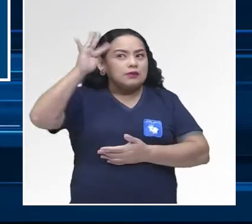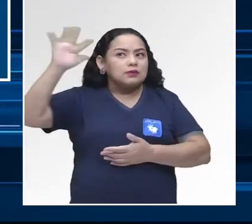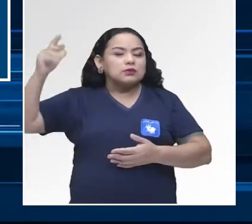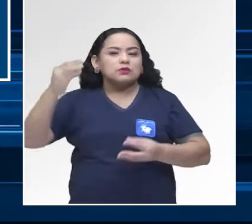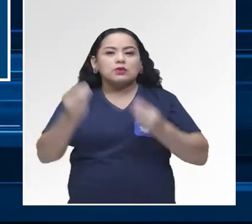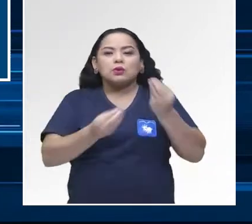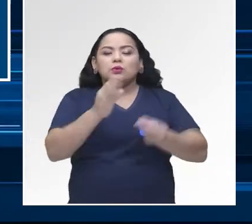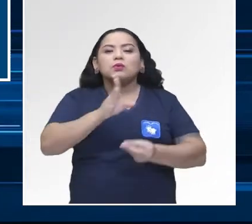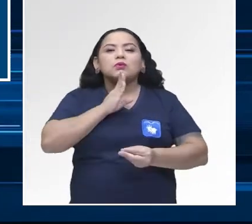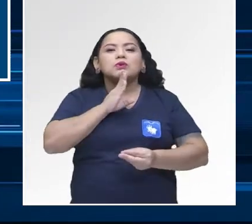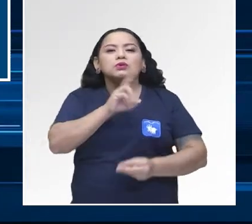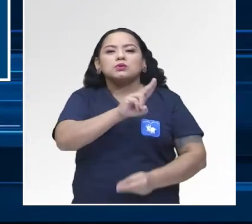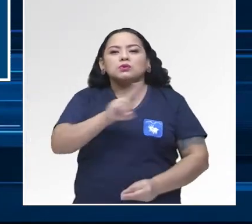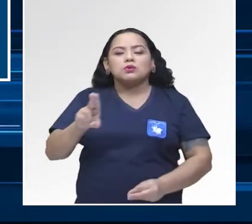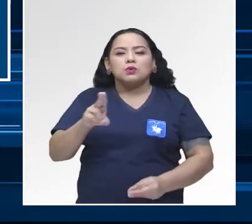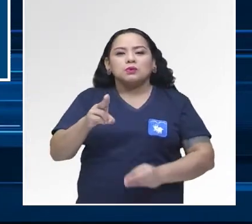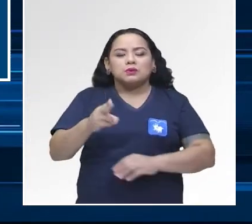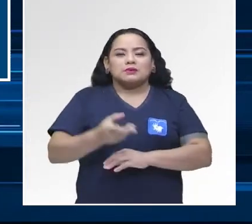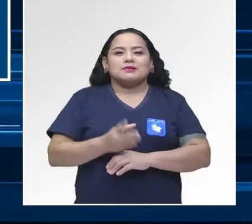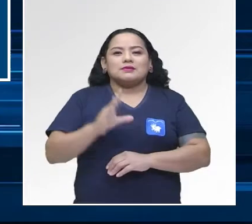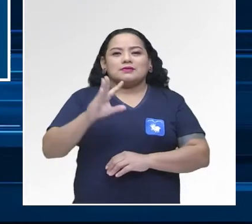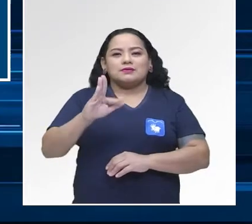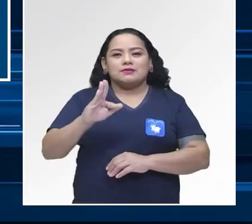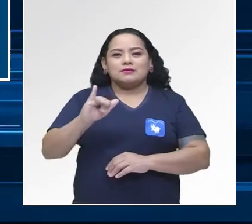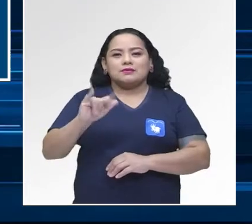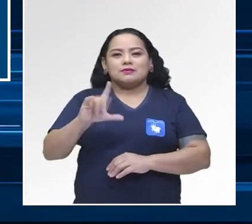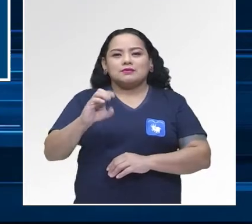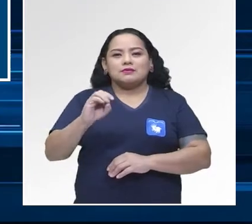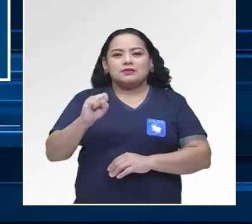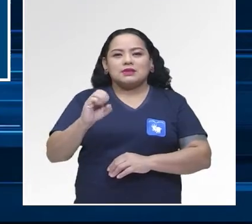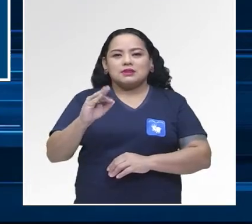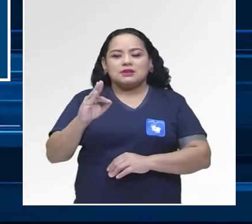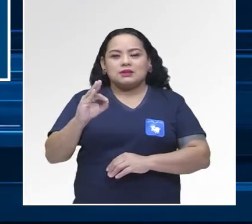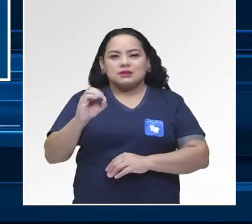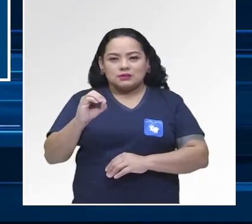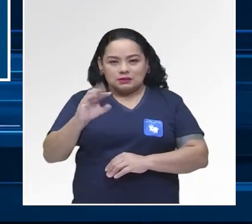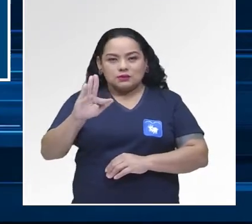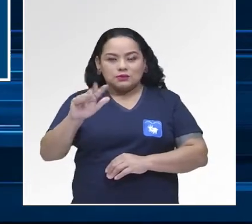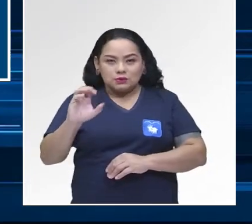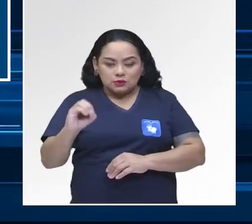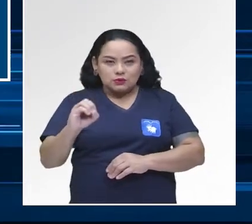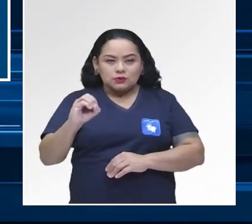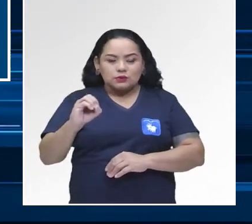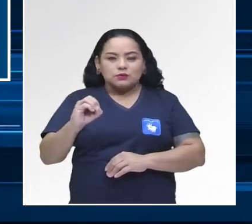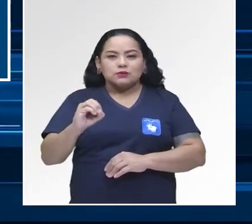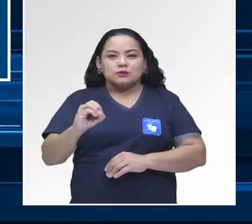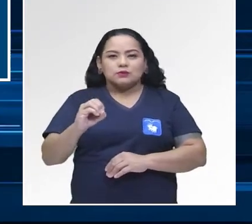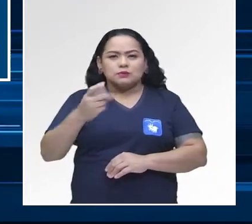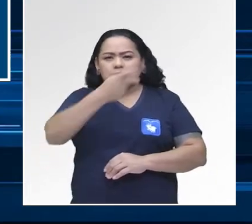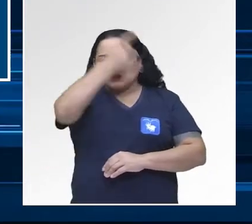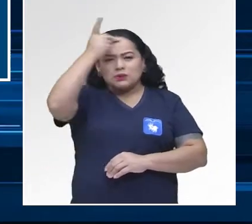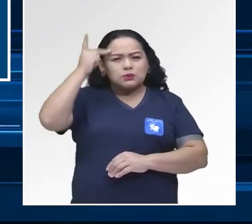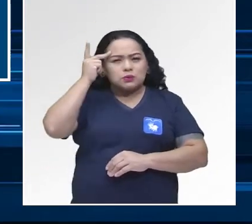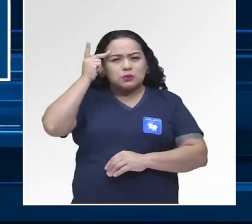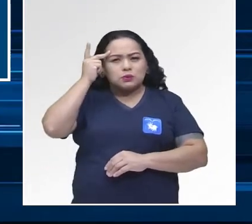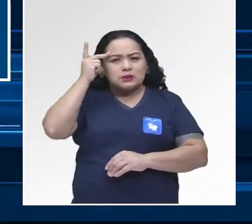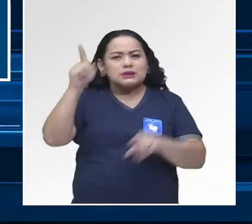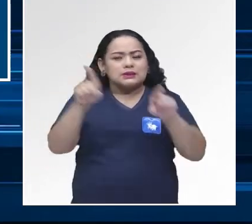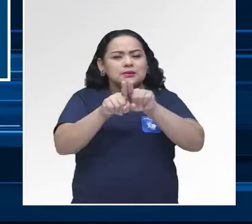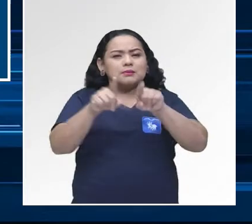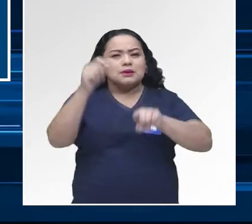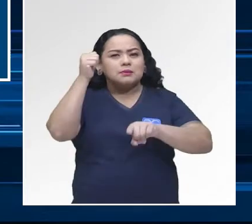como filósofos. Quem são os filósofos? São homens e